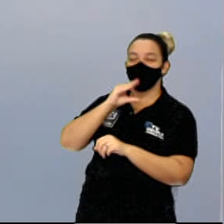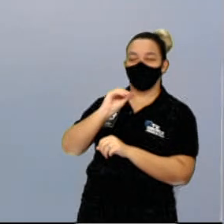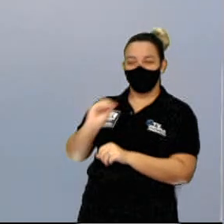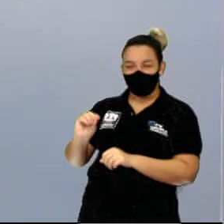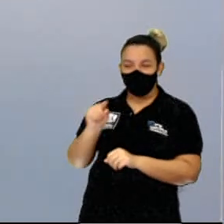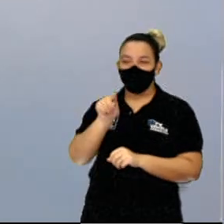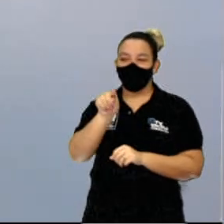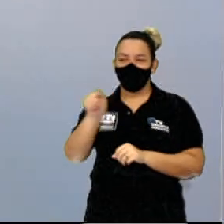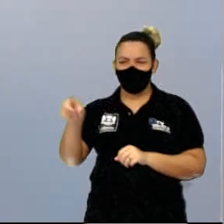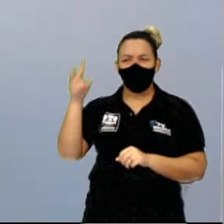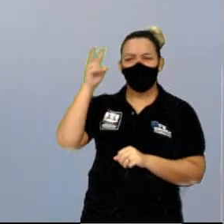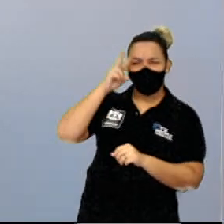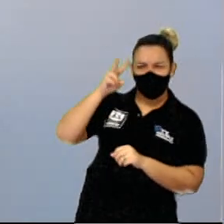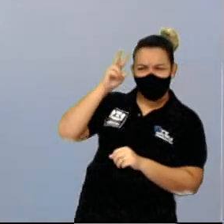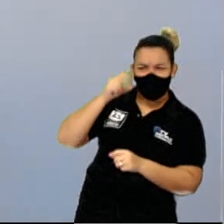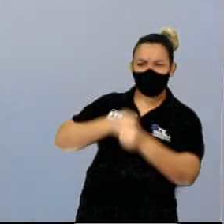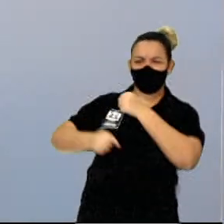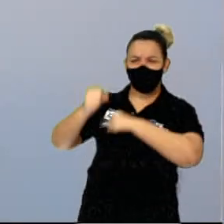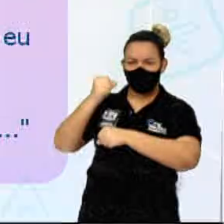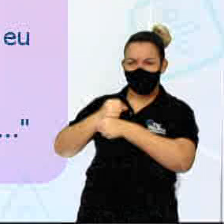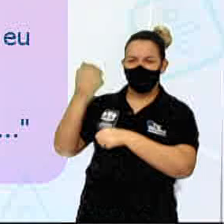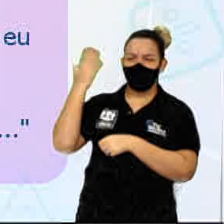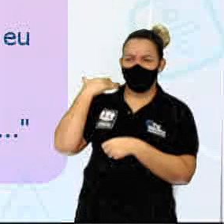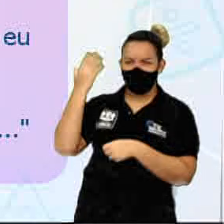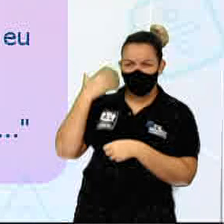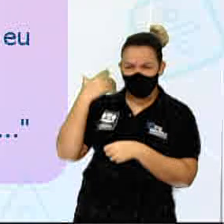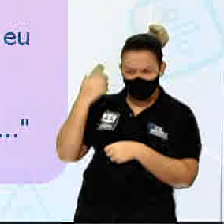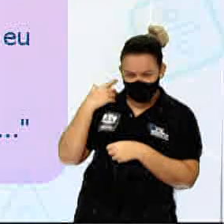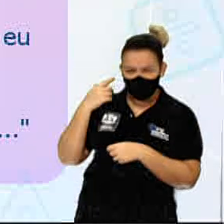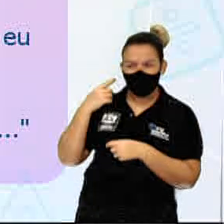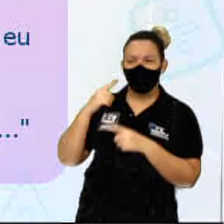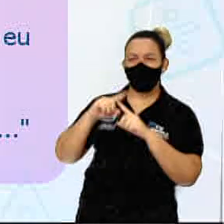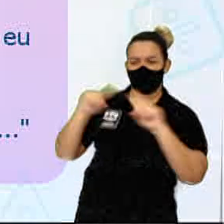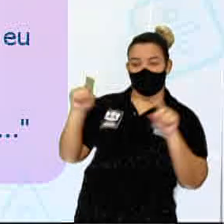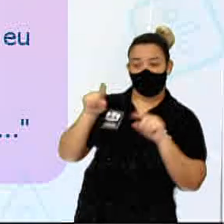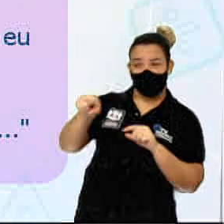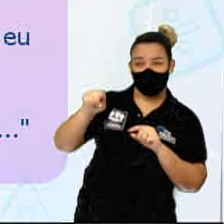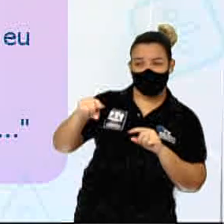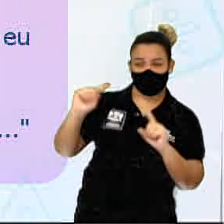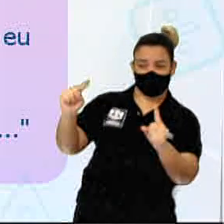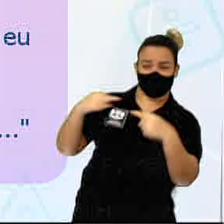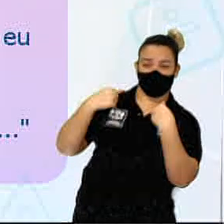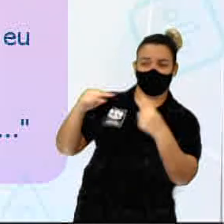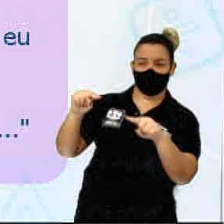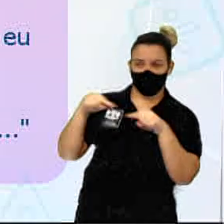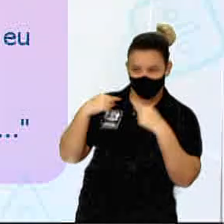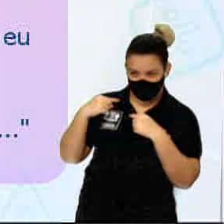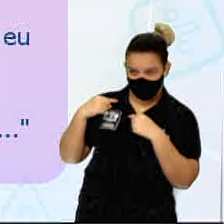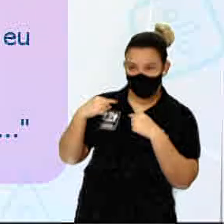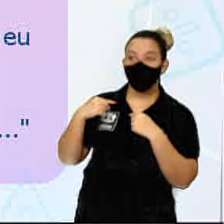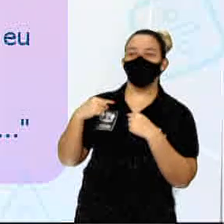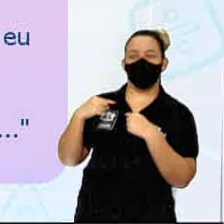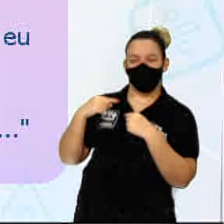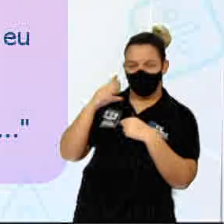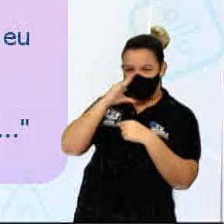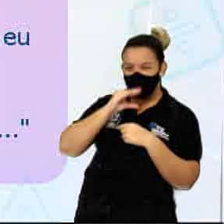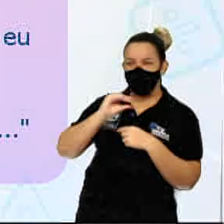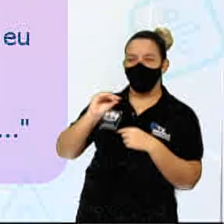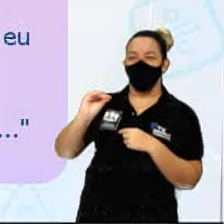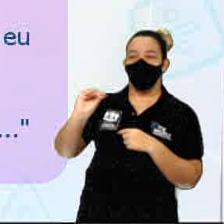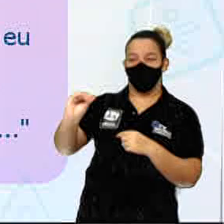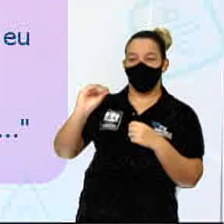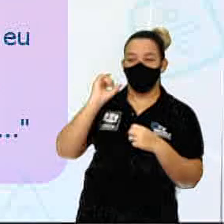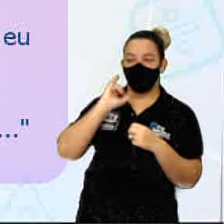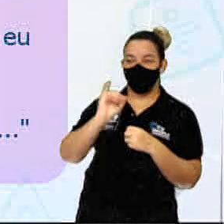tratante! Lembro que no ano passado, de modo grosseiro e arrogante, você me insultou. Disse com voz dissimulada